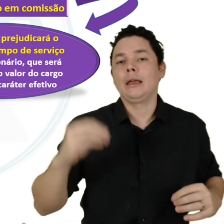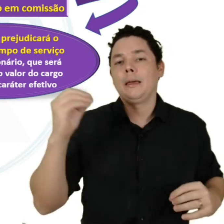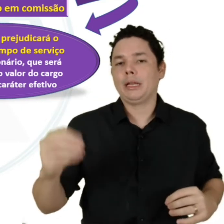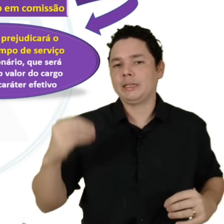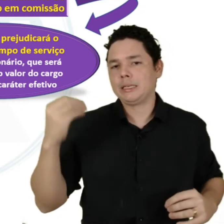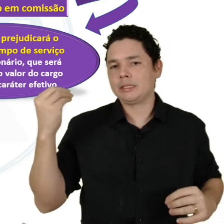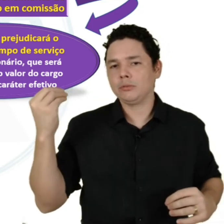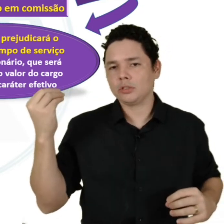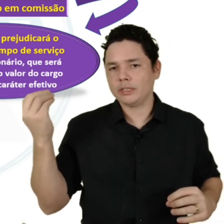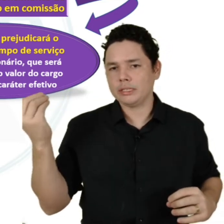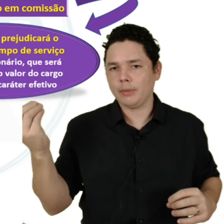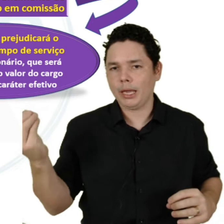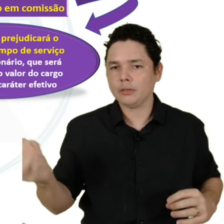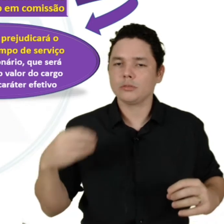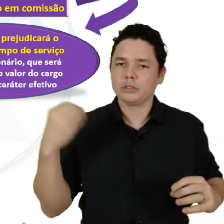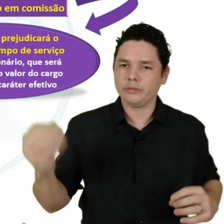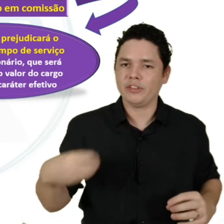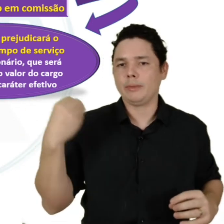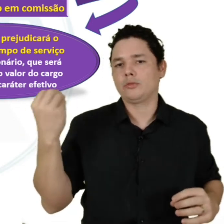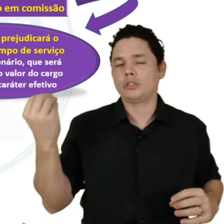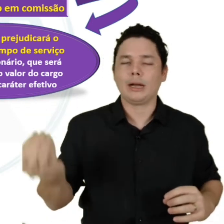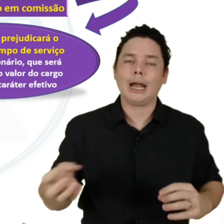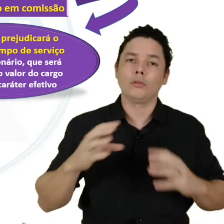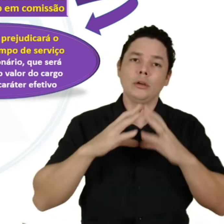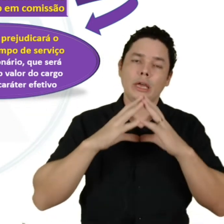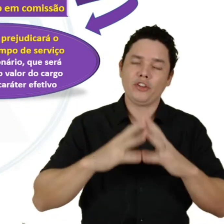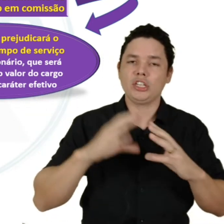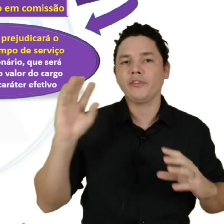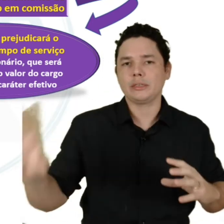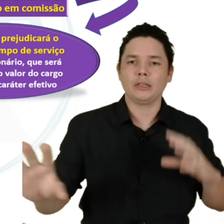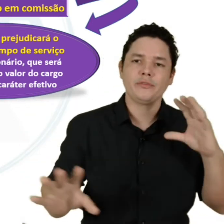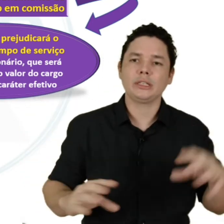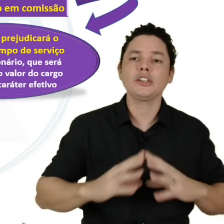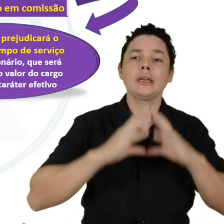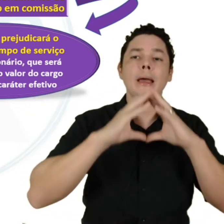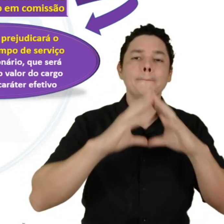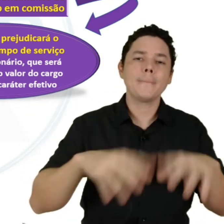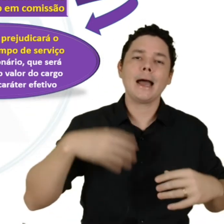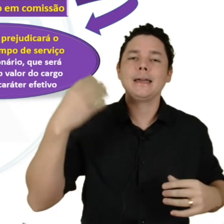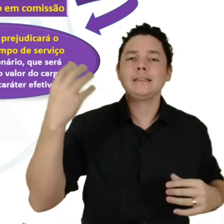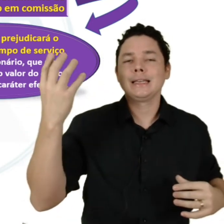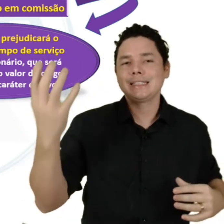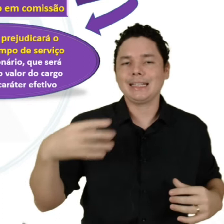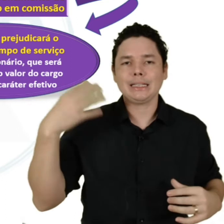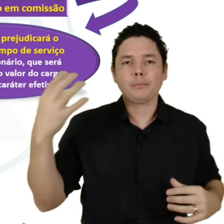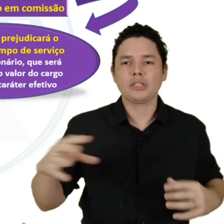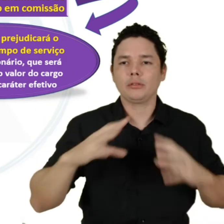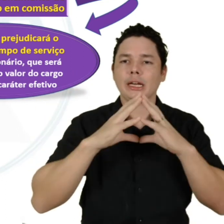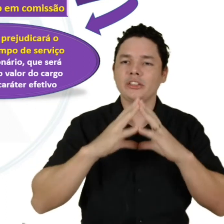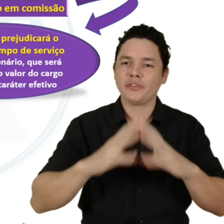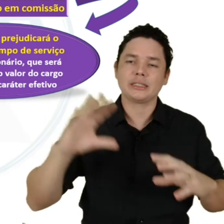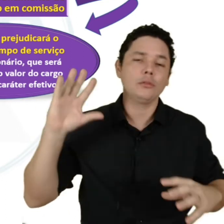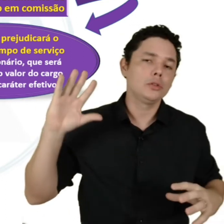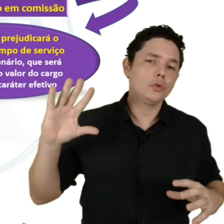optar pela percepção dos seus vencimentos, do vencimento do seu cargo efetivo, vencimentos e vantagens, mais 70%